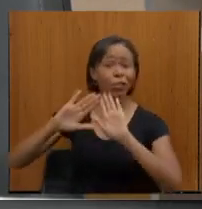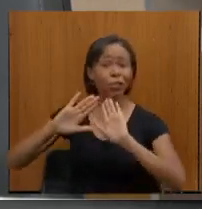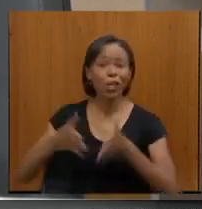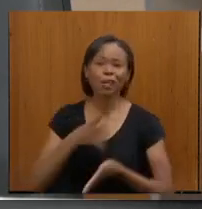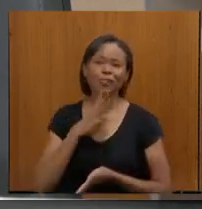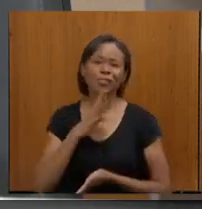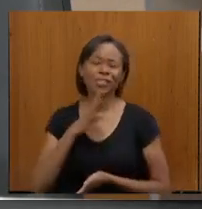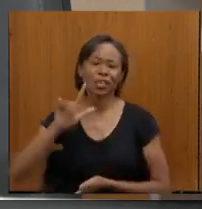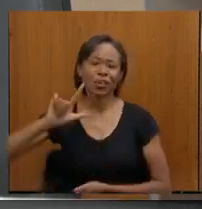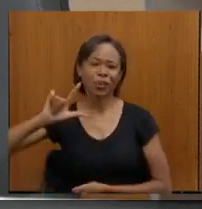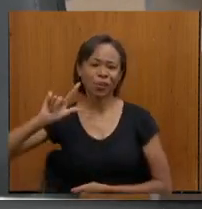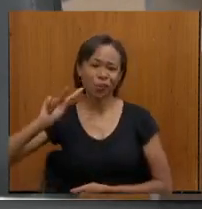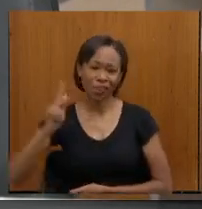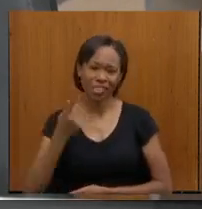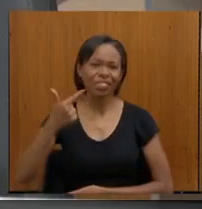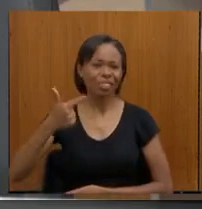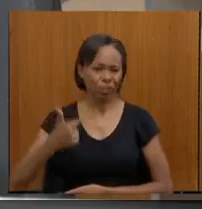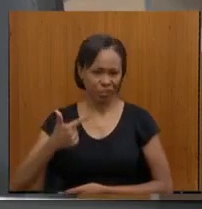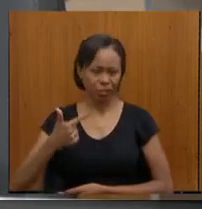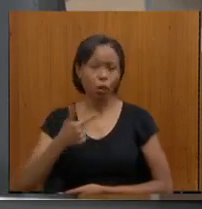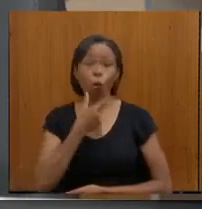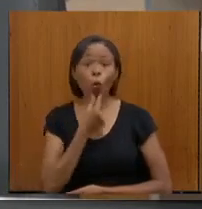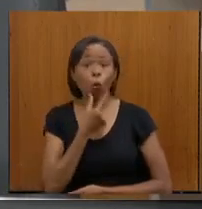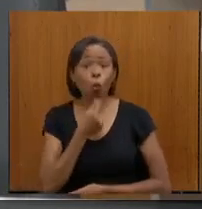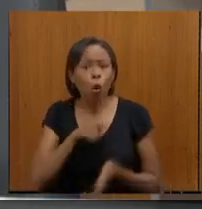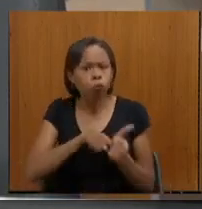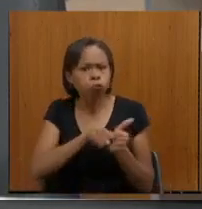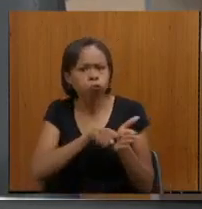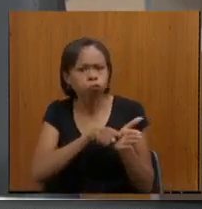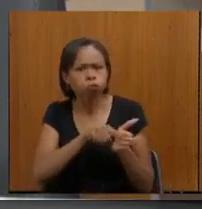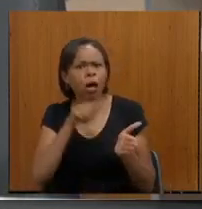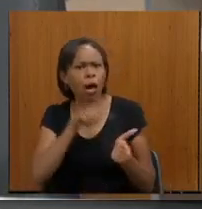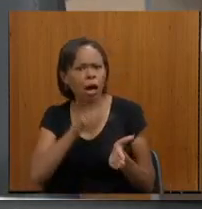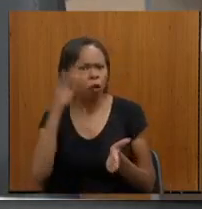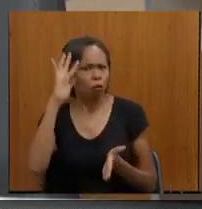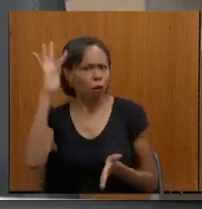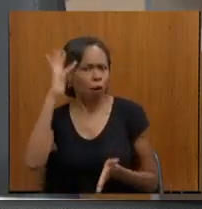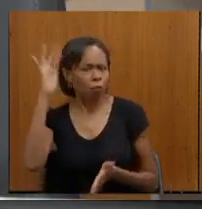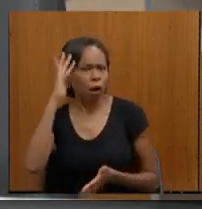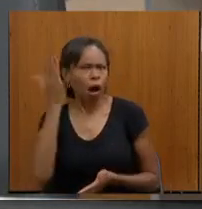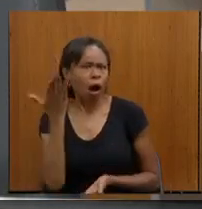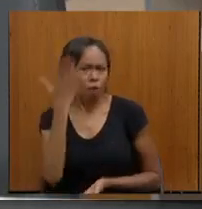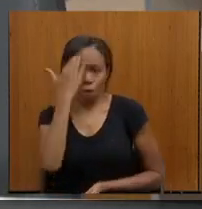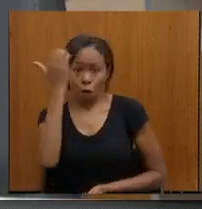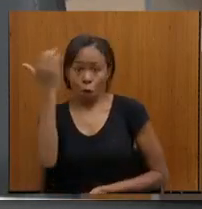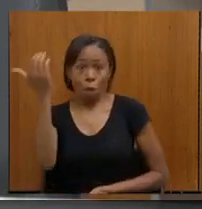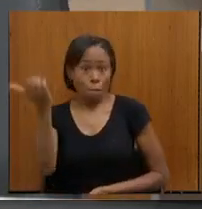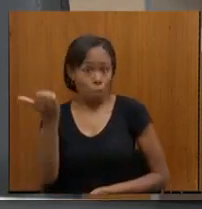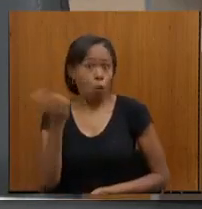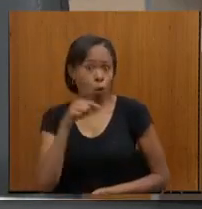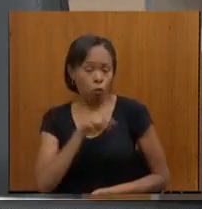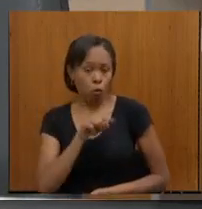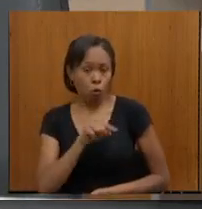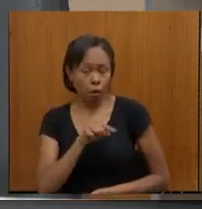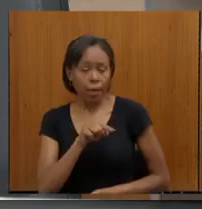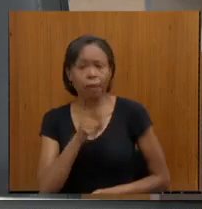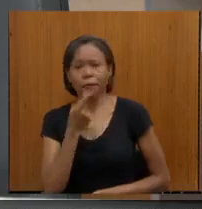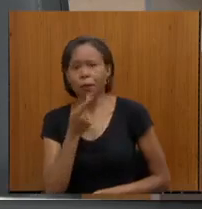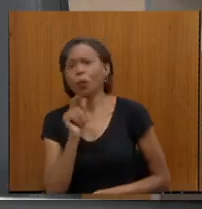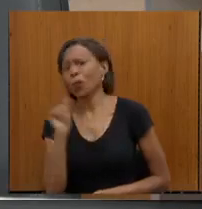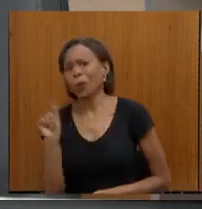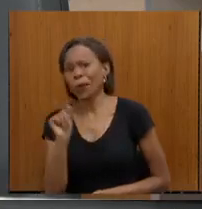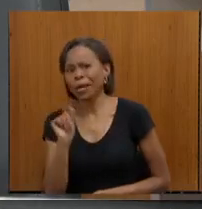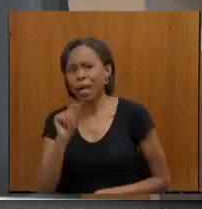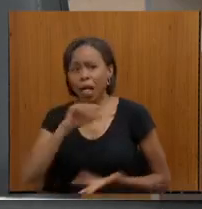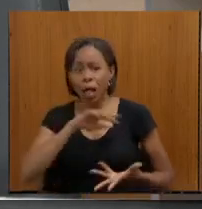um cientista bastante conhecido Antoine Lavoisier que criou a célebre frase de que na natureza nada se